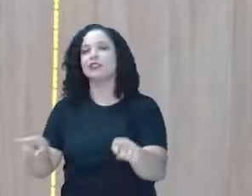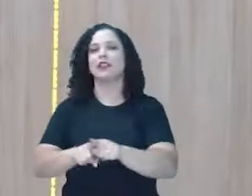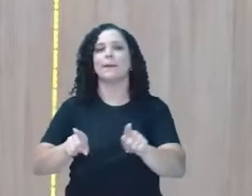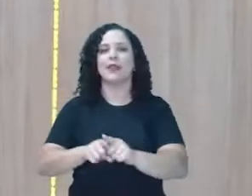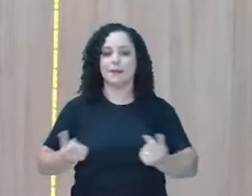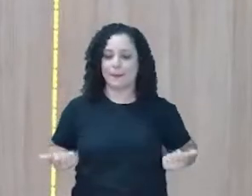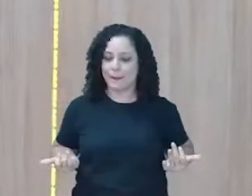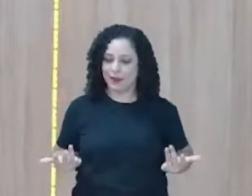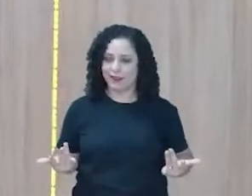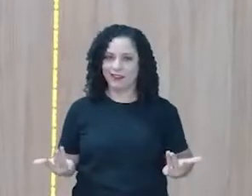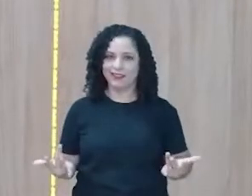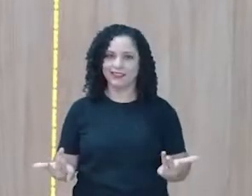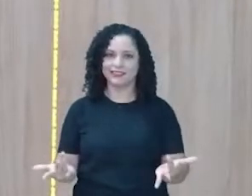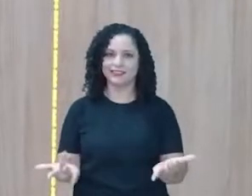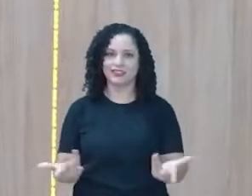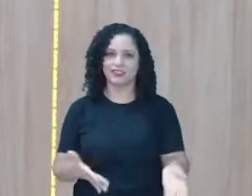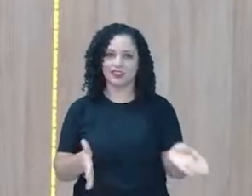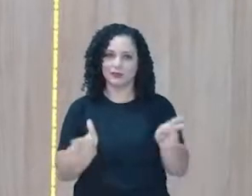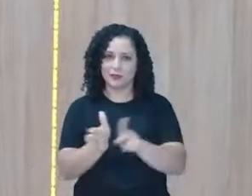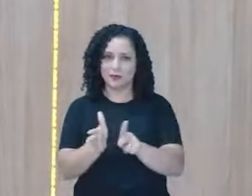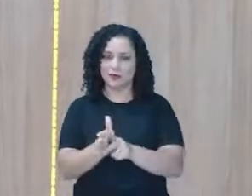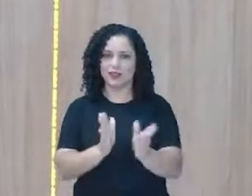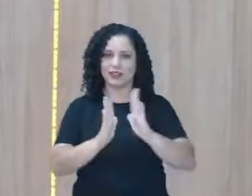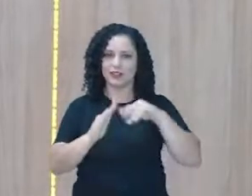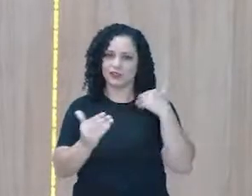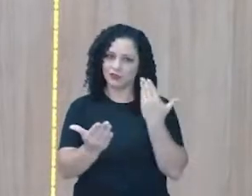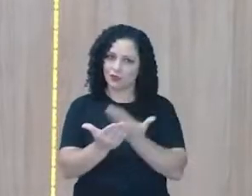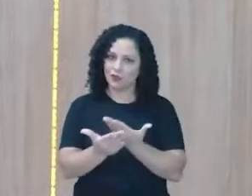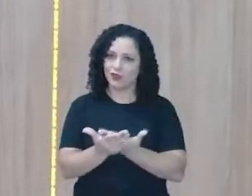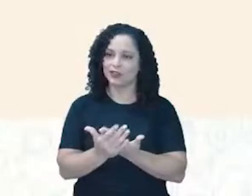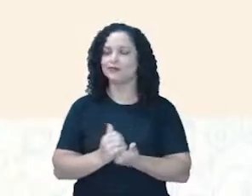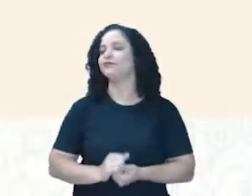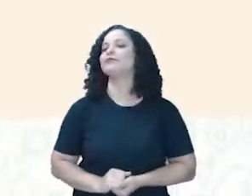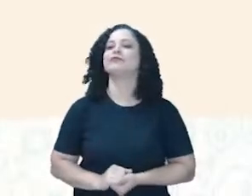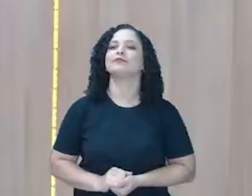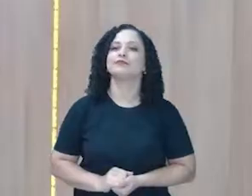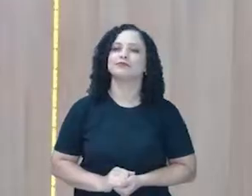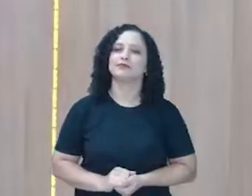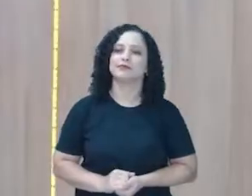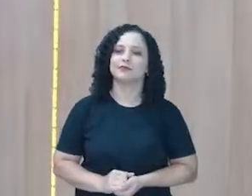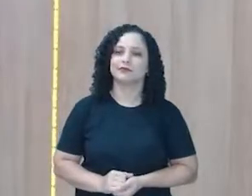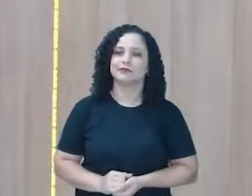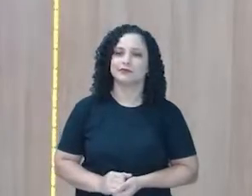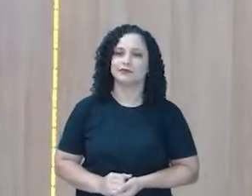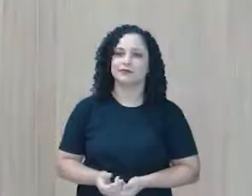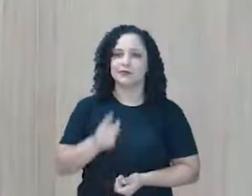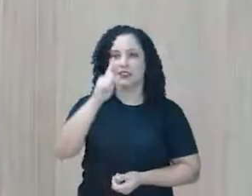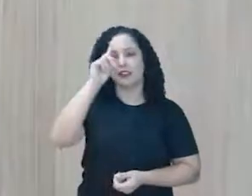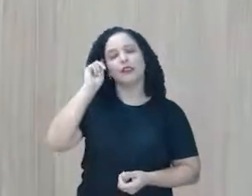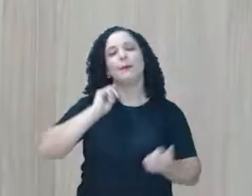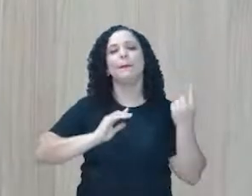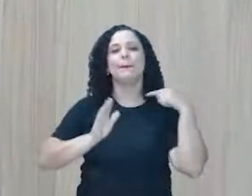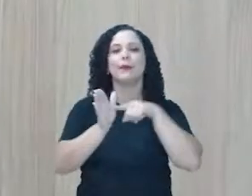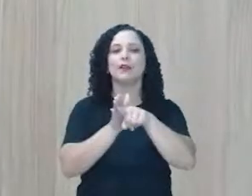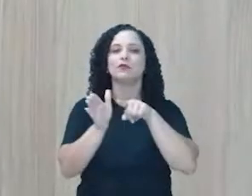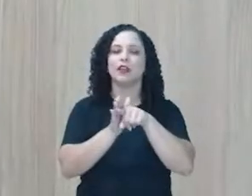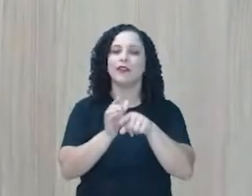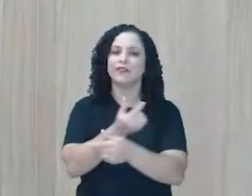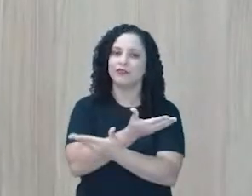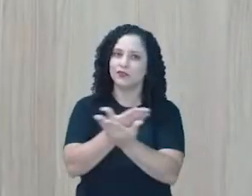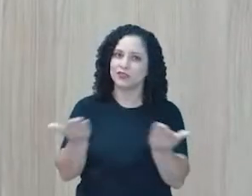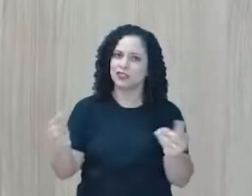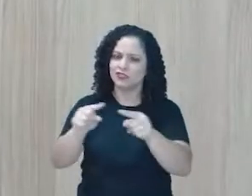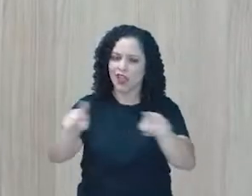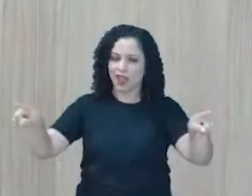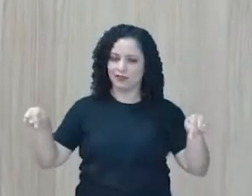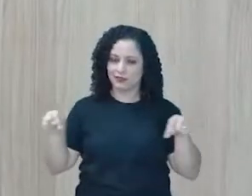fazer no nosso dia a dia, certo? Só uma pergunta, será que a sala de vocês está